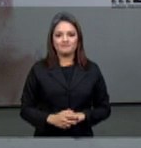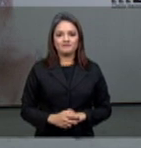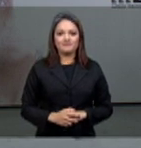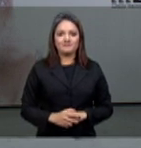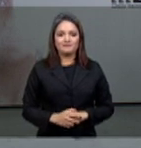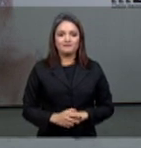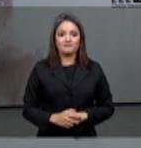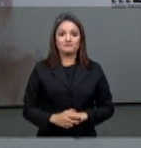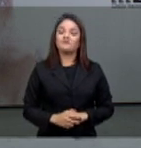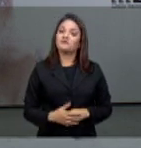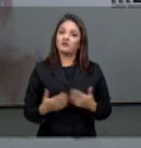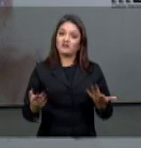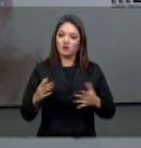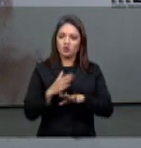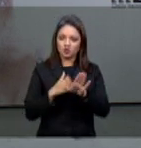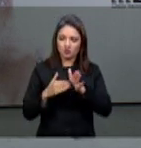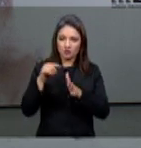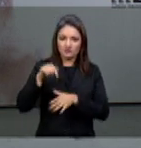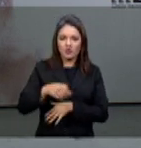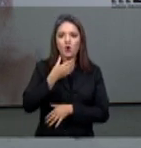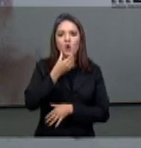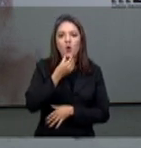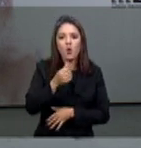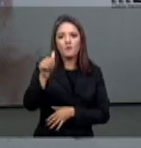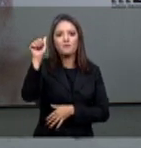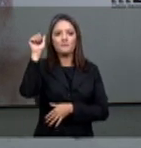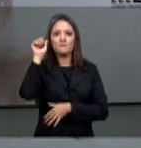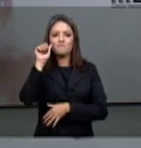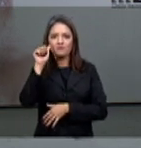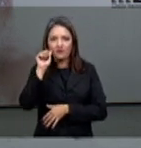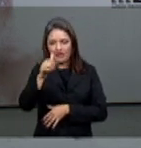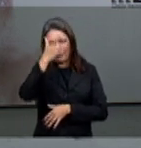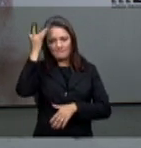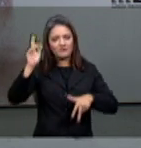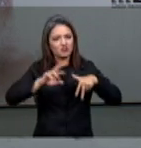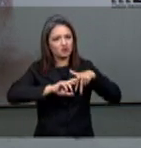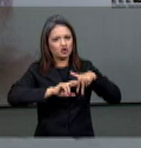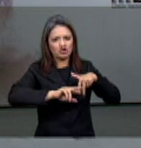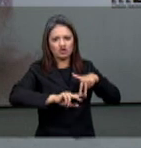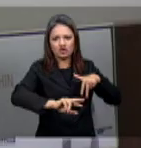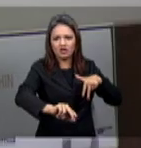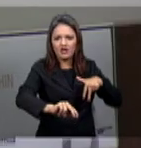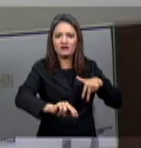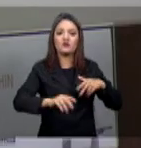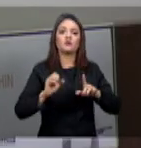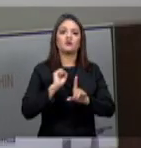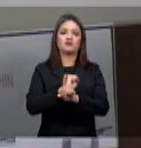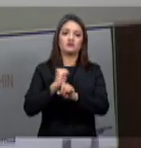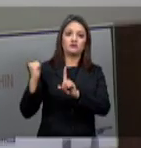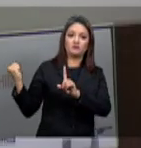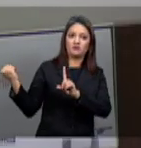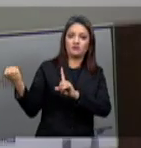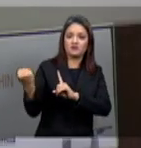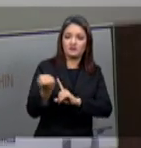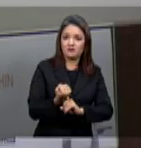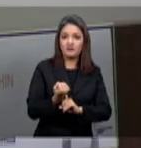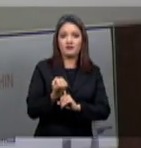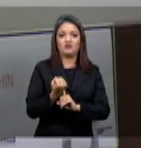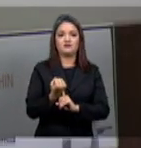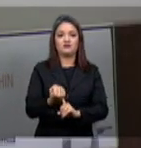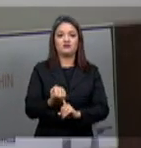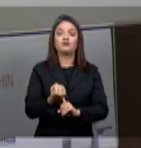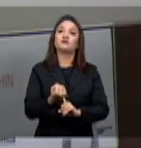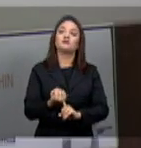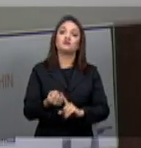estamos todos homens e mulheres e pessoas de todos os gêneros que numa sociedade aberta e plural tem